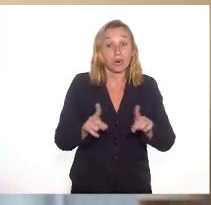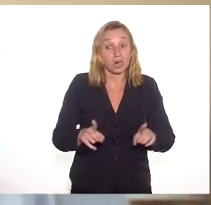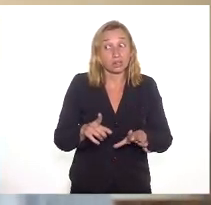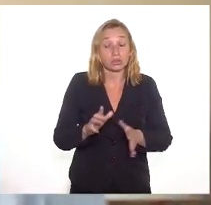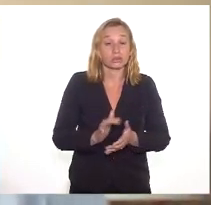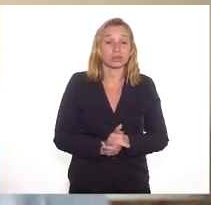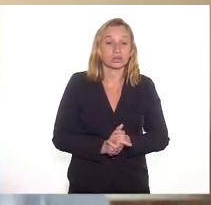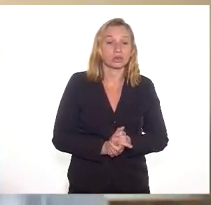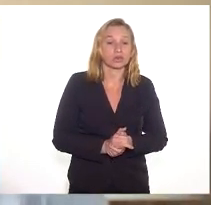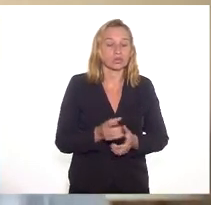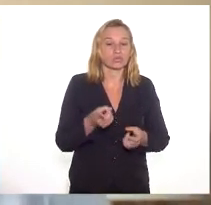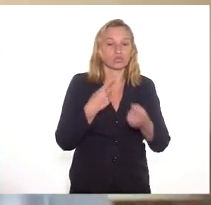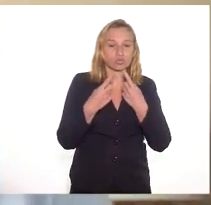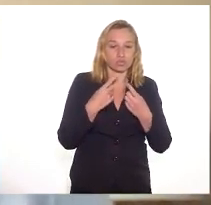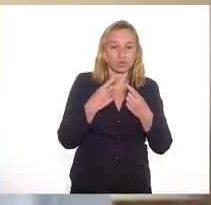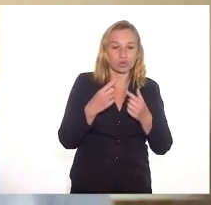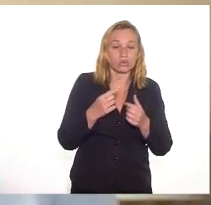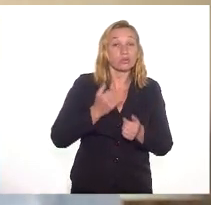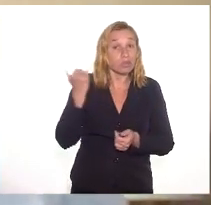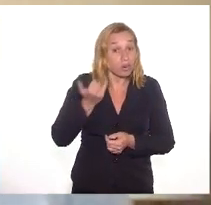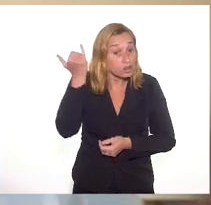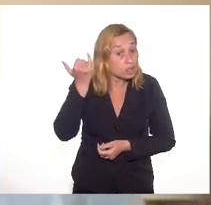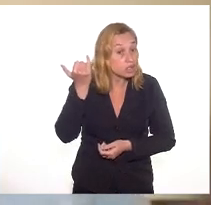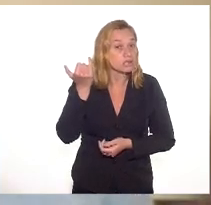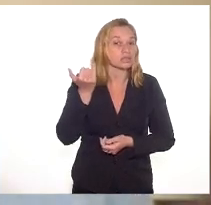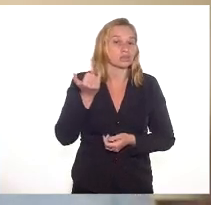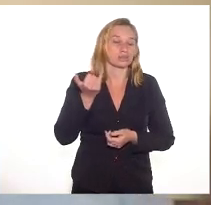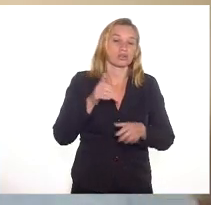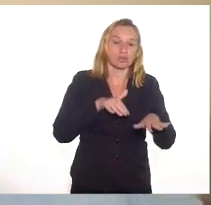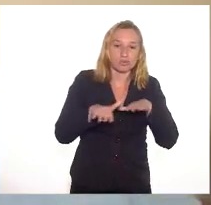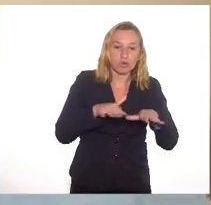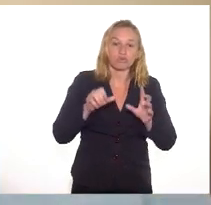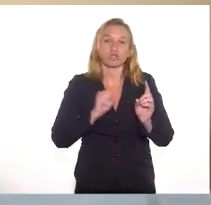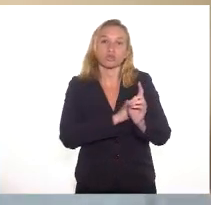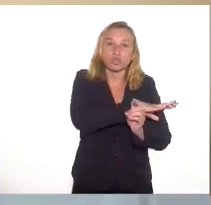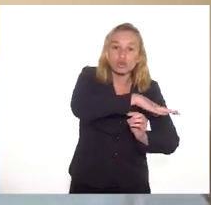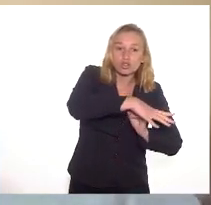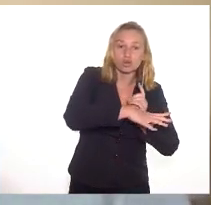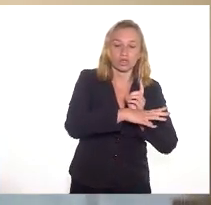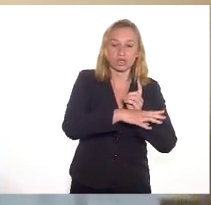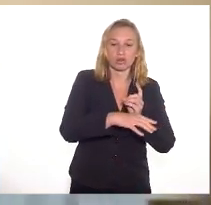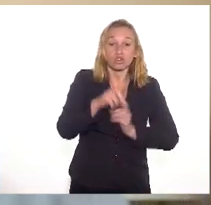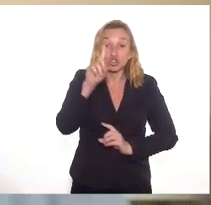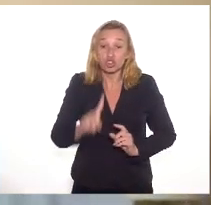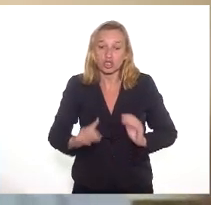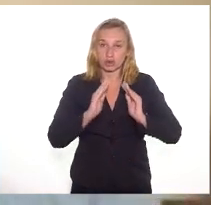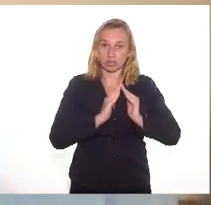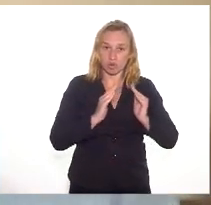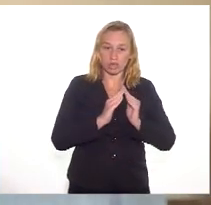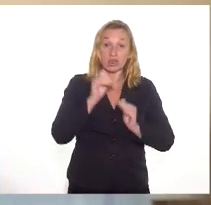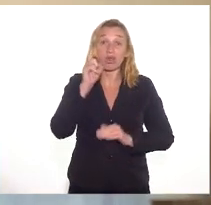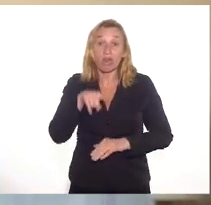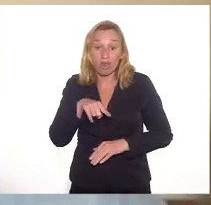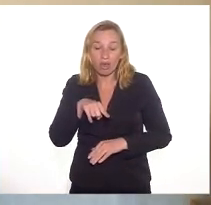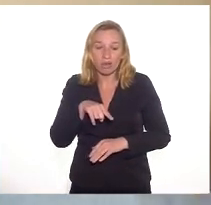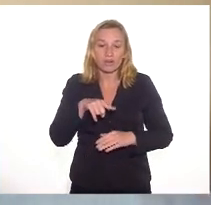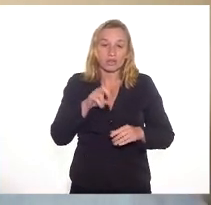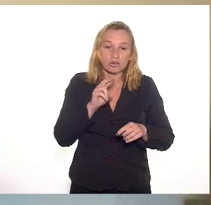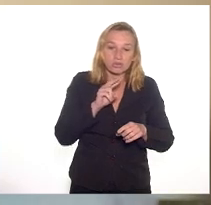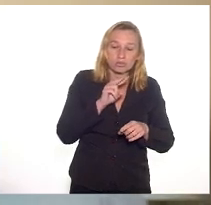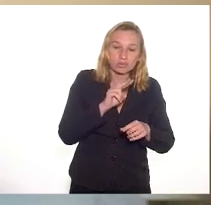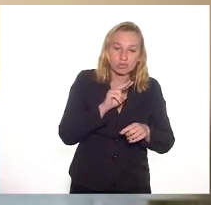tem, né, um debate importante, né, que a gente faz junto aos movimentos sociais pelo direito à moradia, que é defende